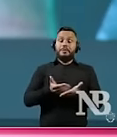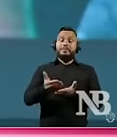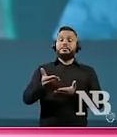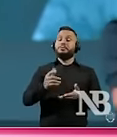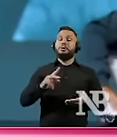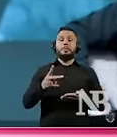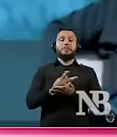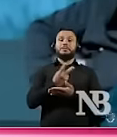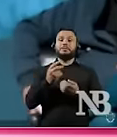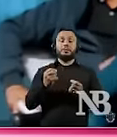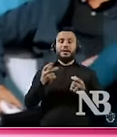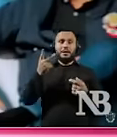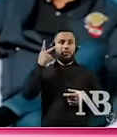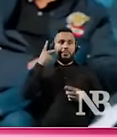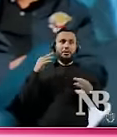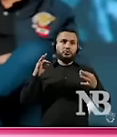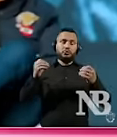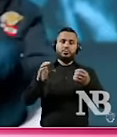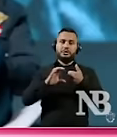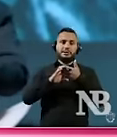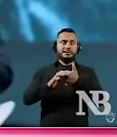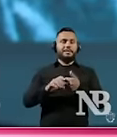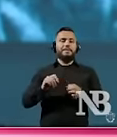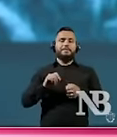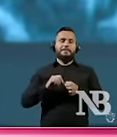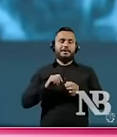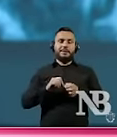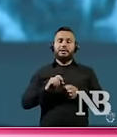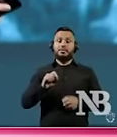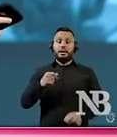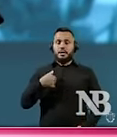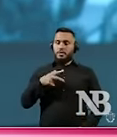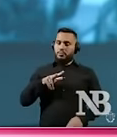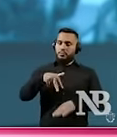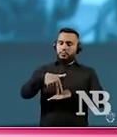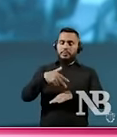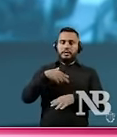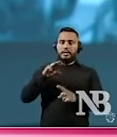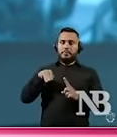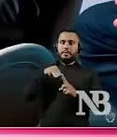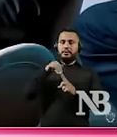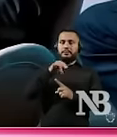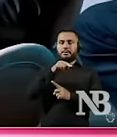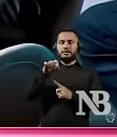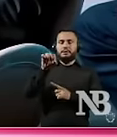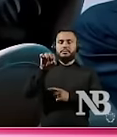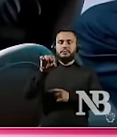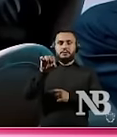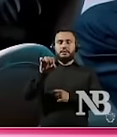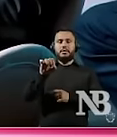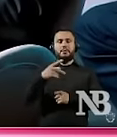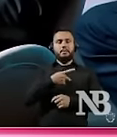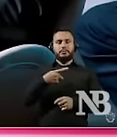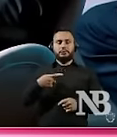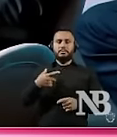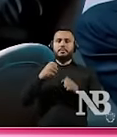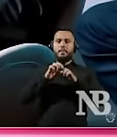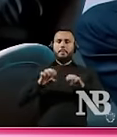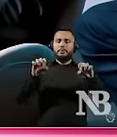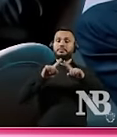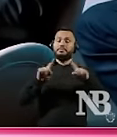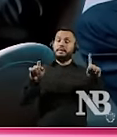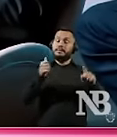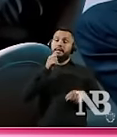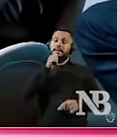cristãos têm, né? De falar, poxa, eu estou aqui, tenho minha missão pastoral, tenho minha missão evangelística, mas ao mesmo tempo eu